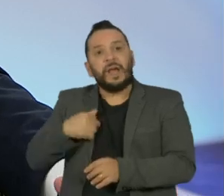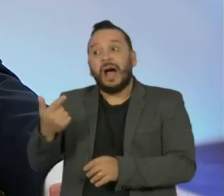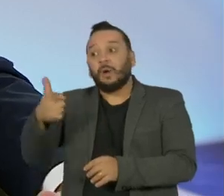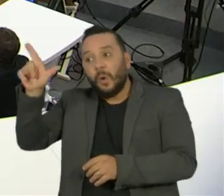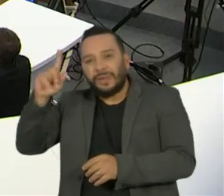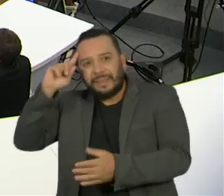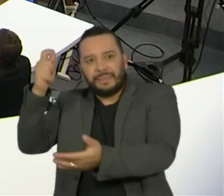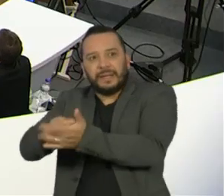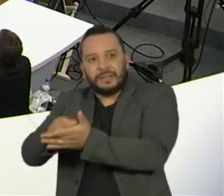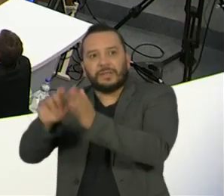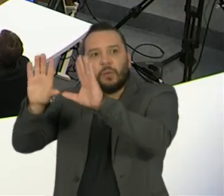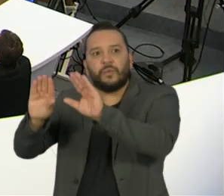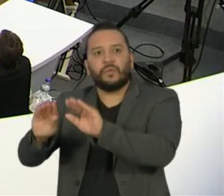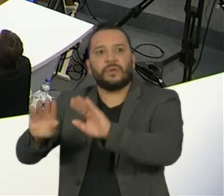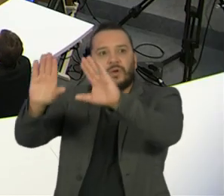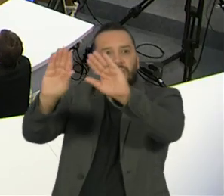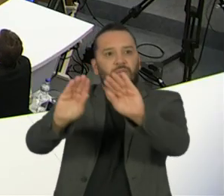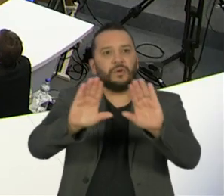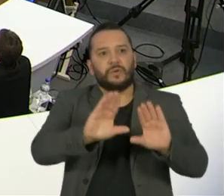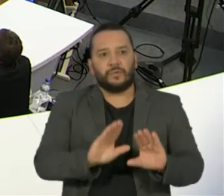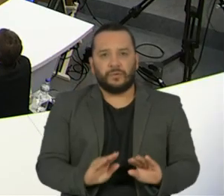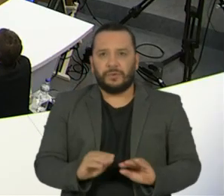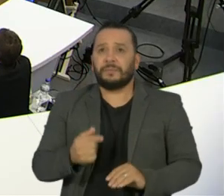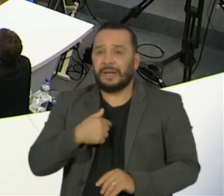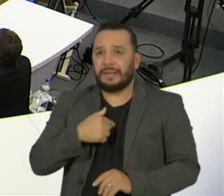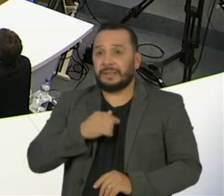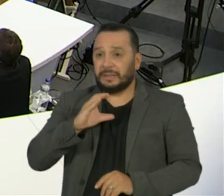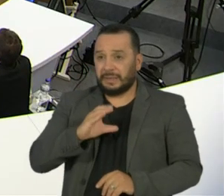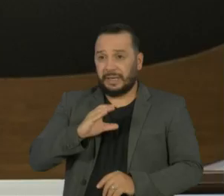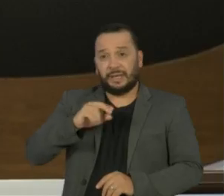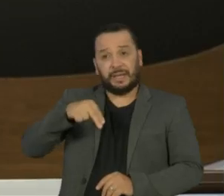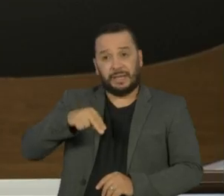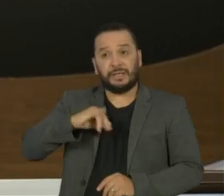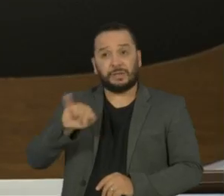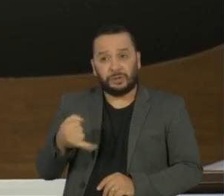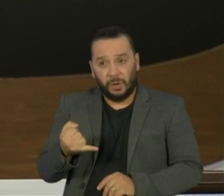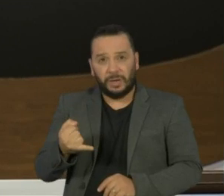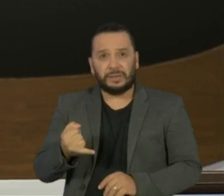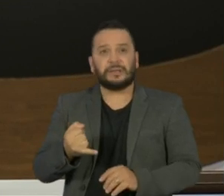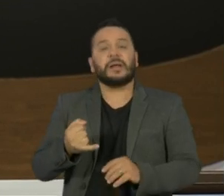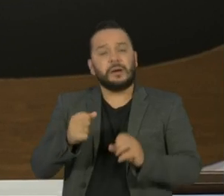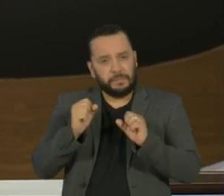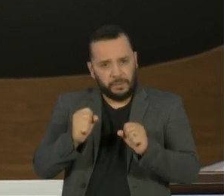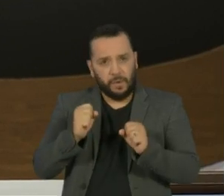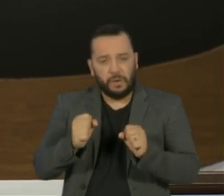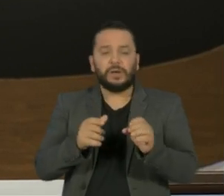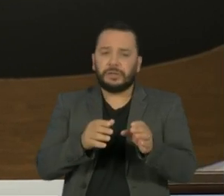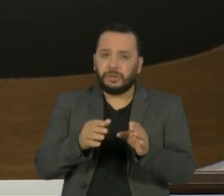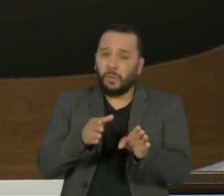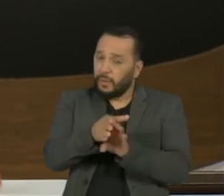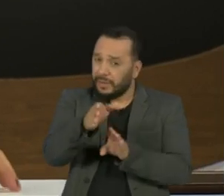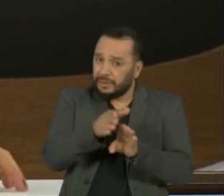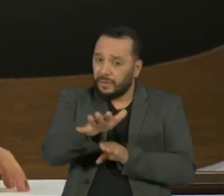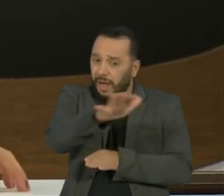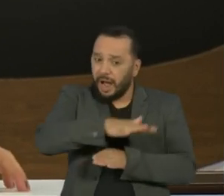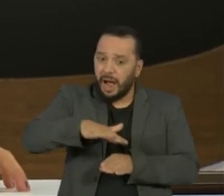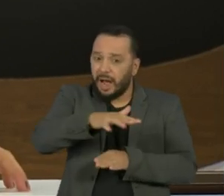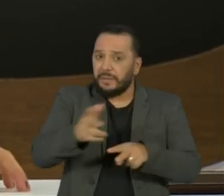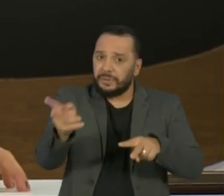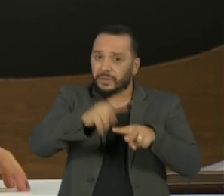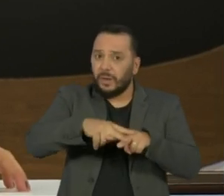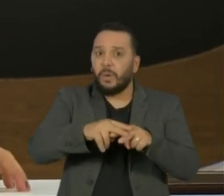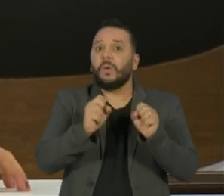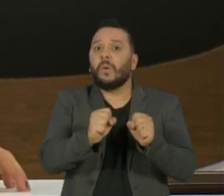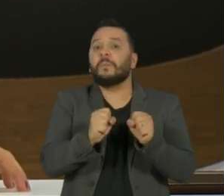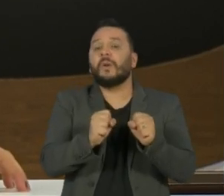e mais o quê cnj pode ser instado a tomar alguma decisão ou a dar alguma orientação para o sistema prisional de como